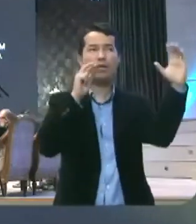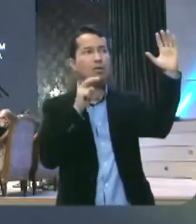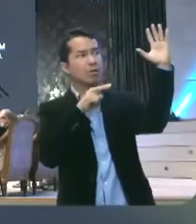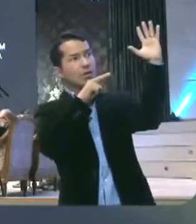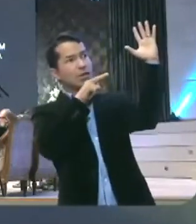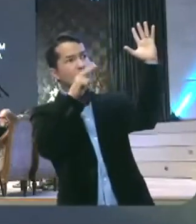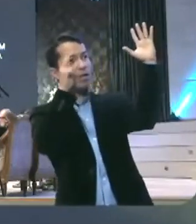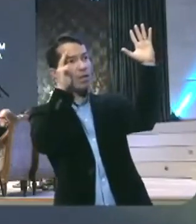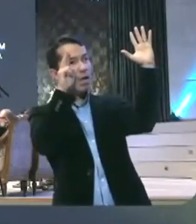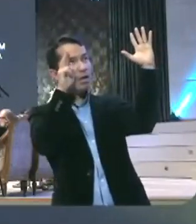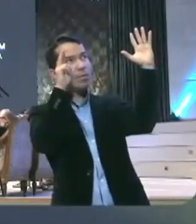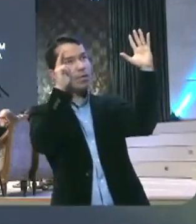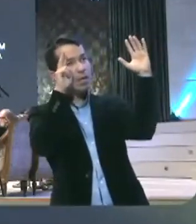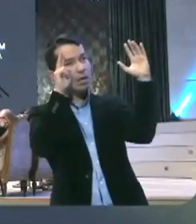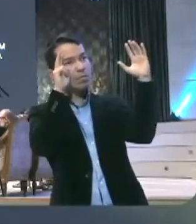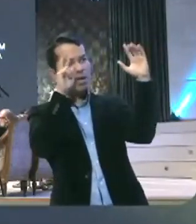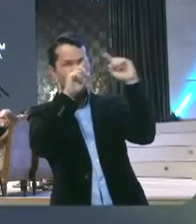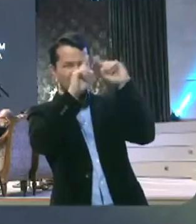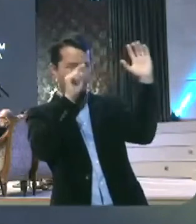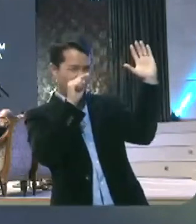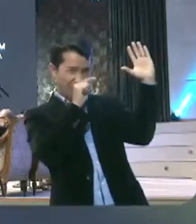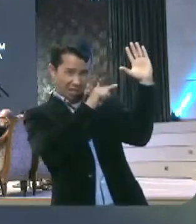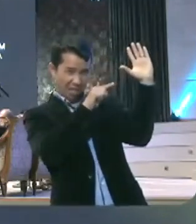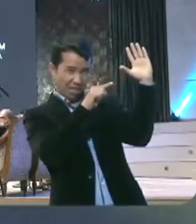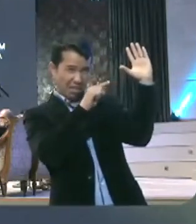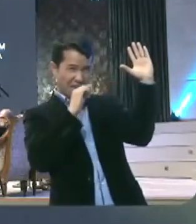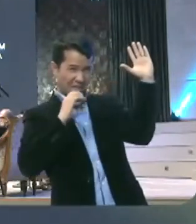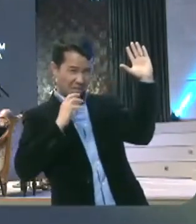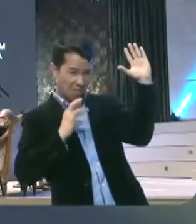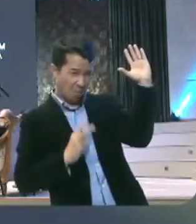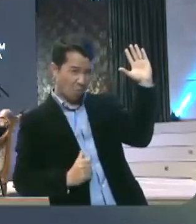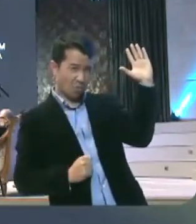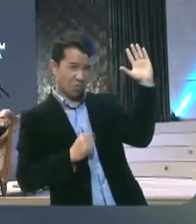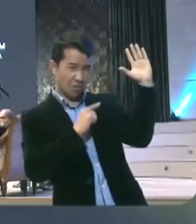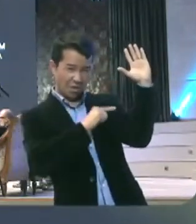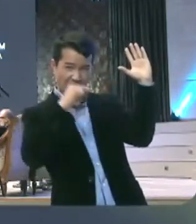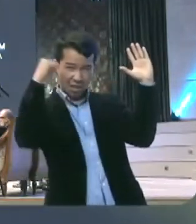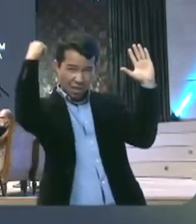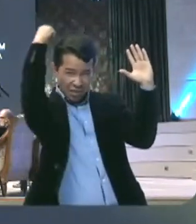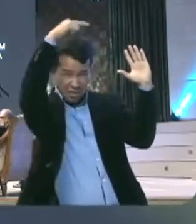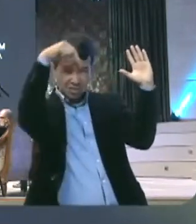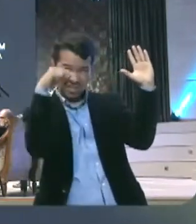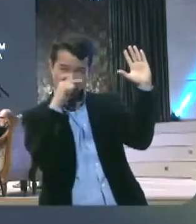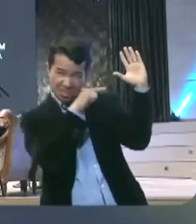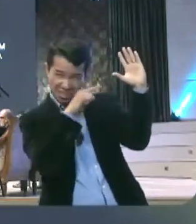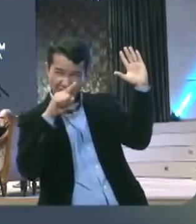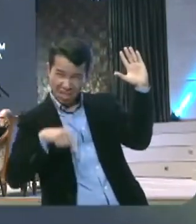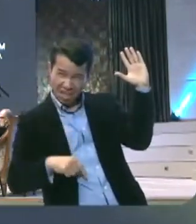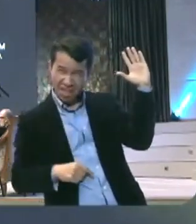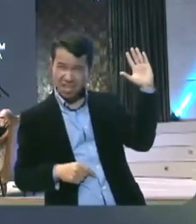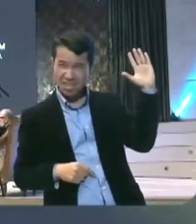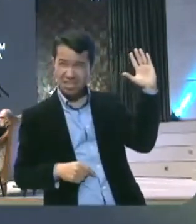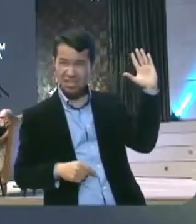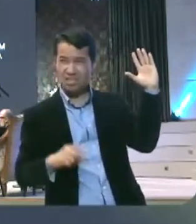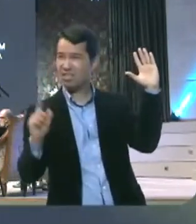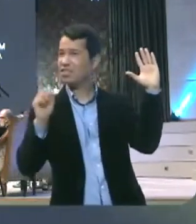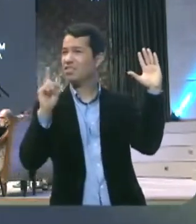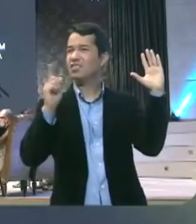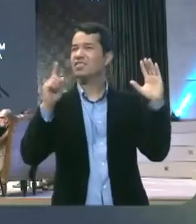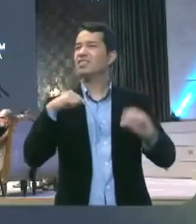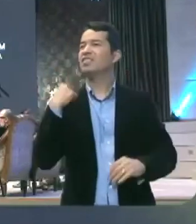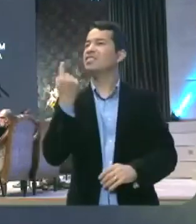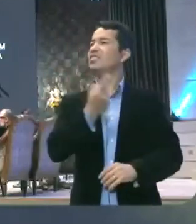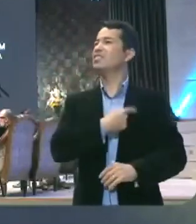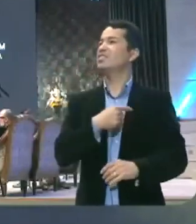fazem diferença na nossa vida sabe o que faz a diferença na nossa vida quando a gente desce da árvore seja lá o que